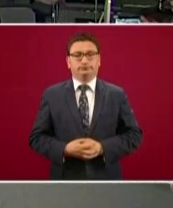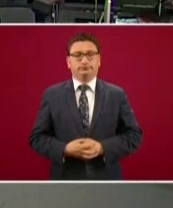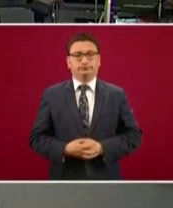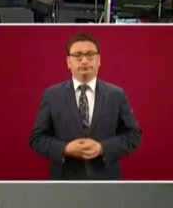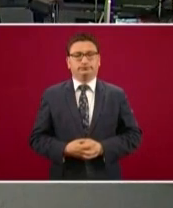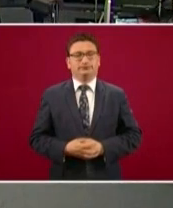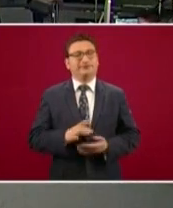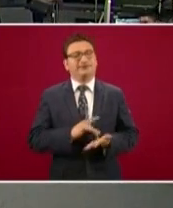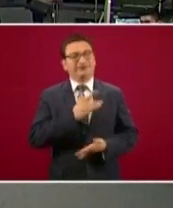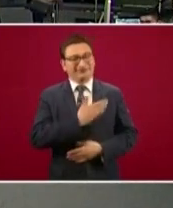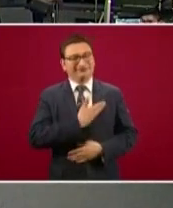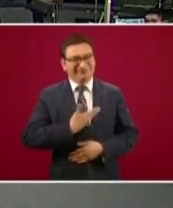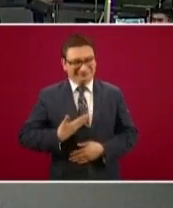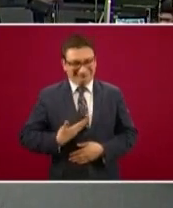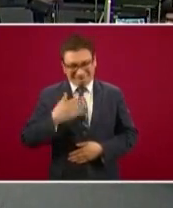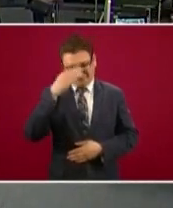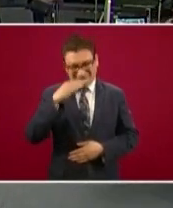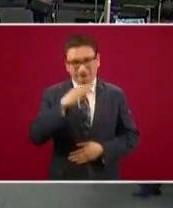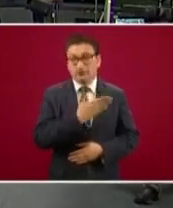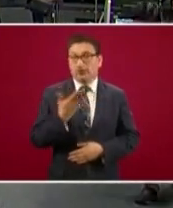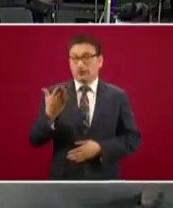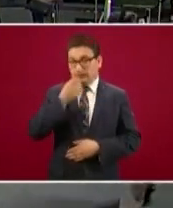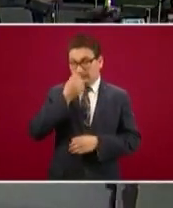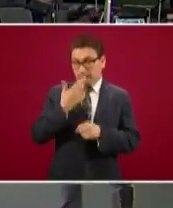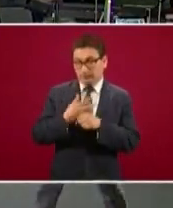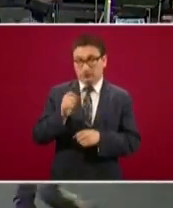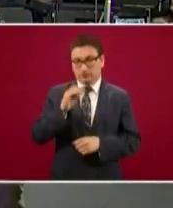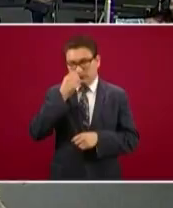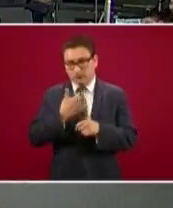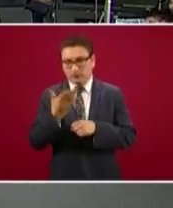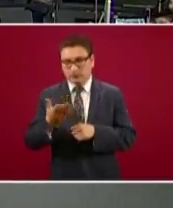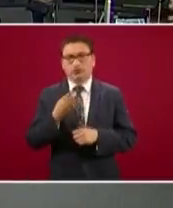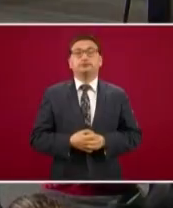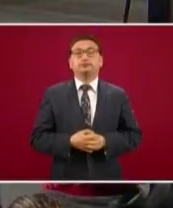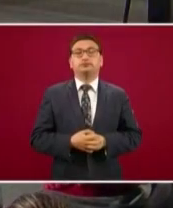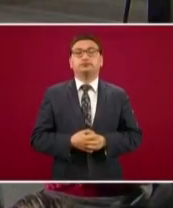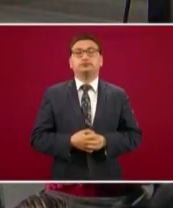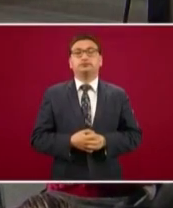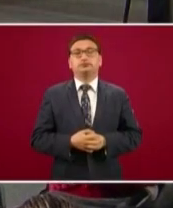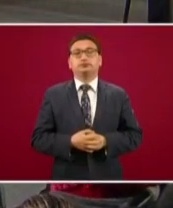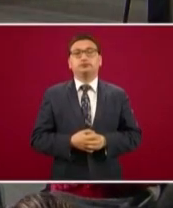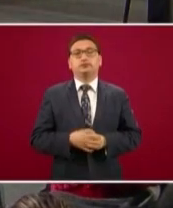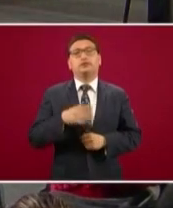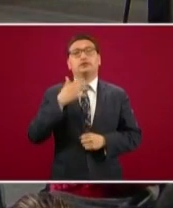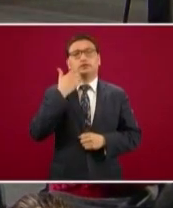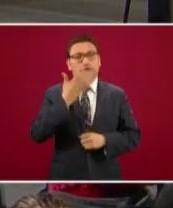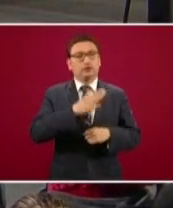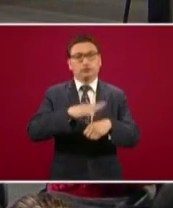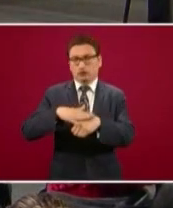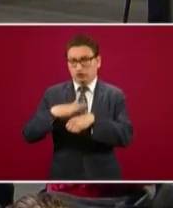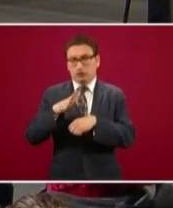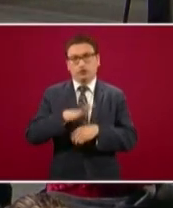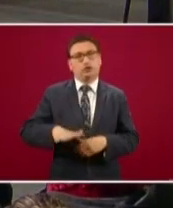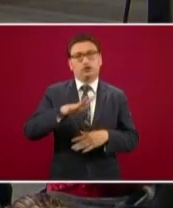é um jovem que está na cidade do méxico testou positivo para o novo coronavírus a informação foi confirmada